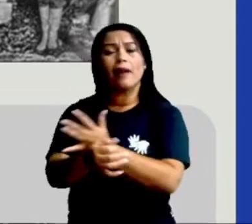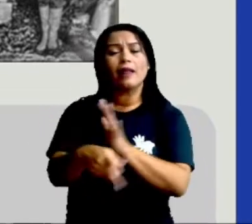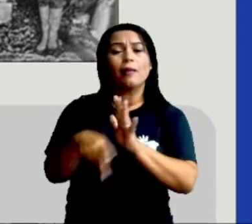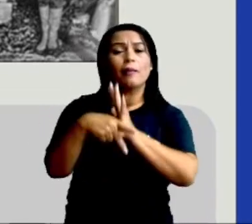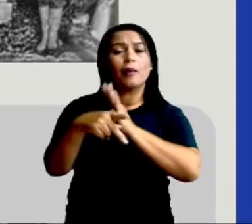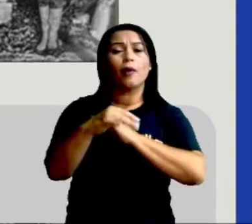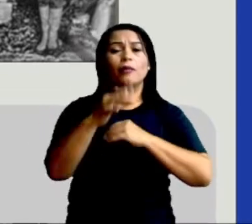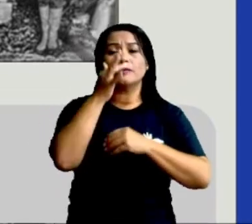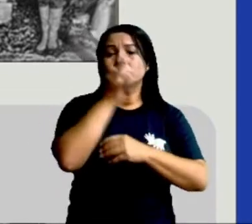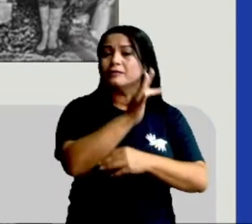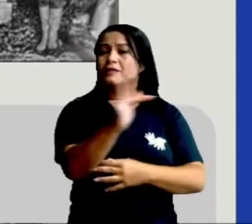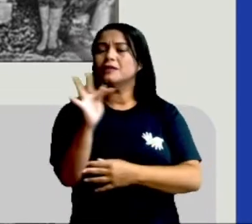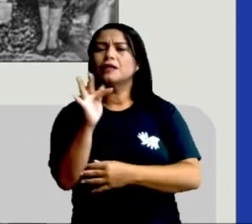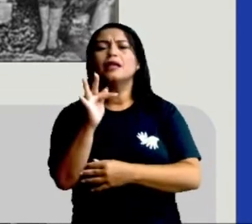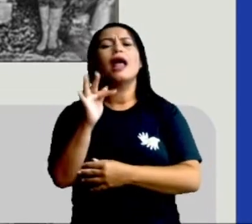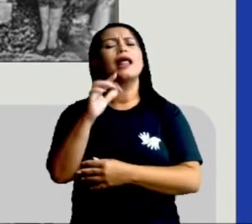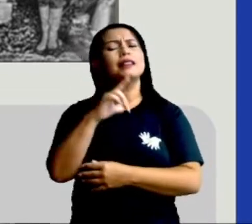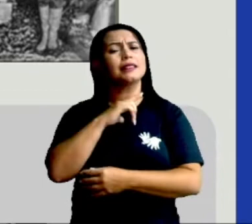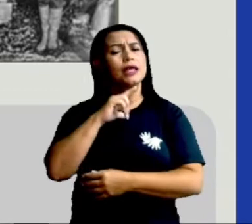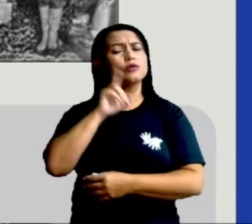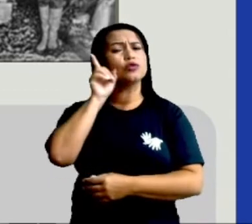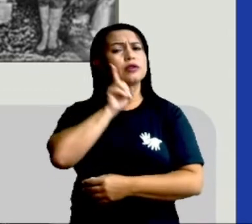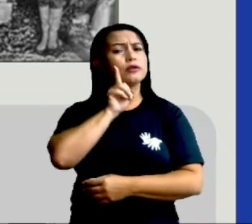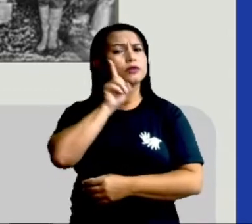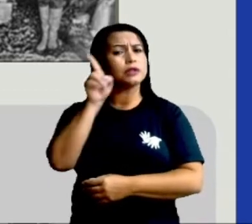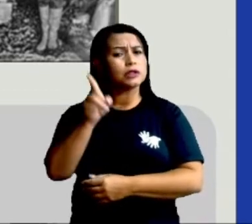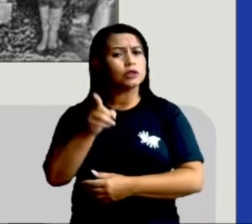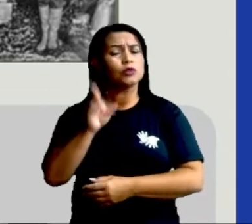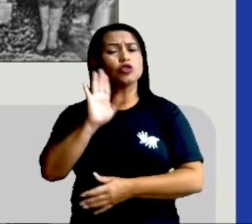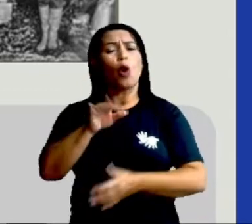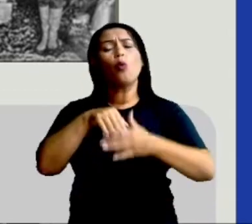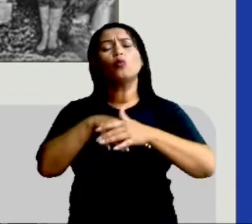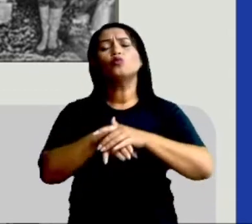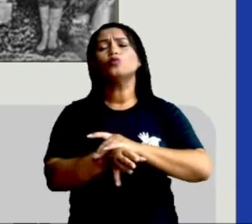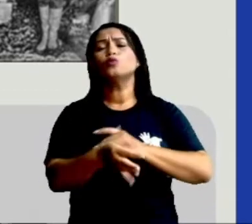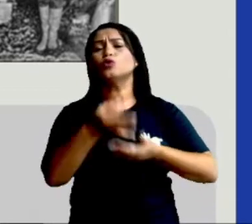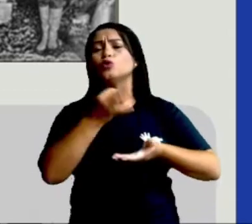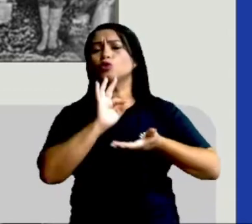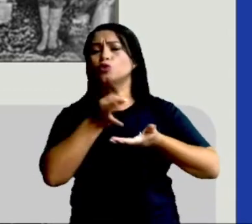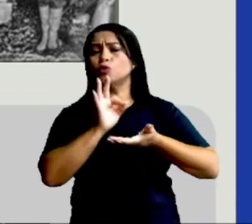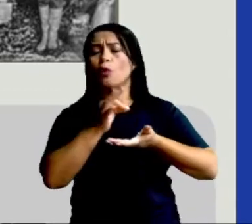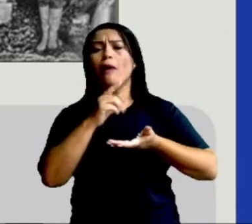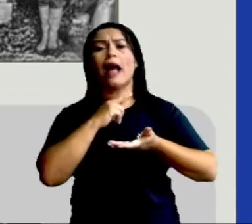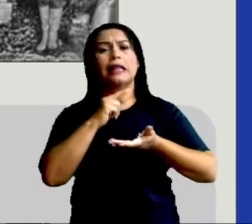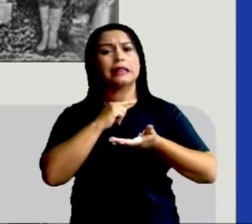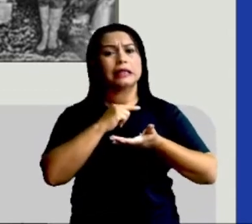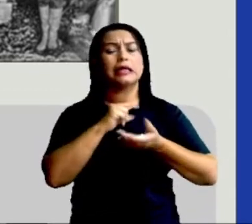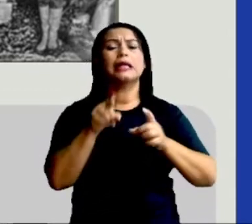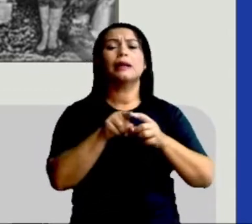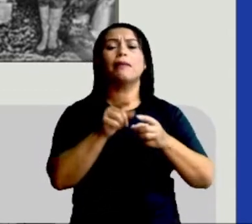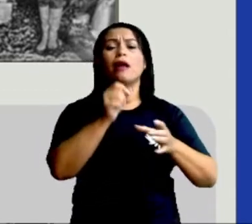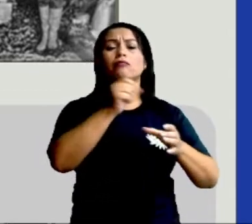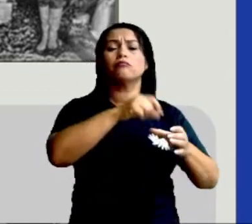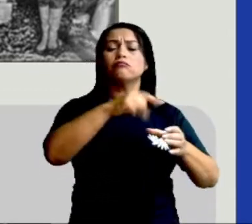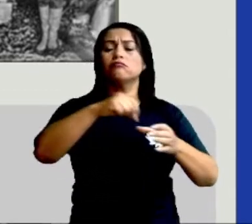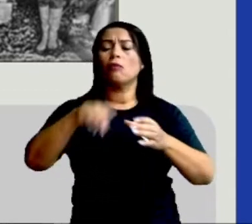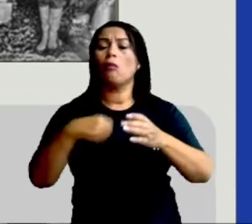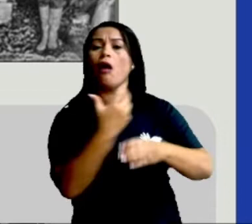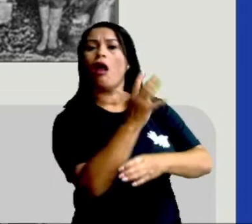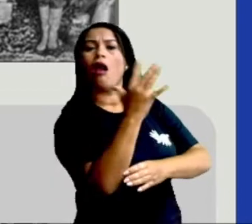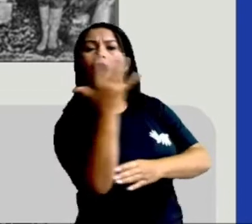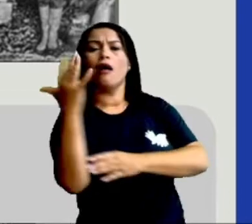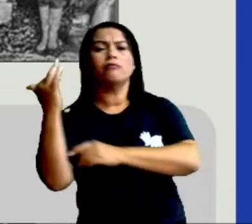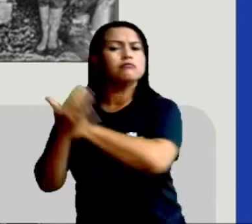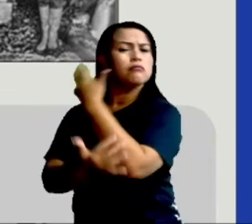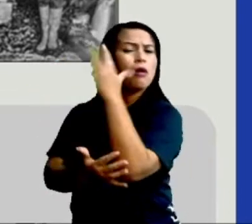Europa e nos Estados Unidos é muito presente. A necessidade de formar grandes cafezais aqui no Brasil, então,